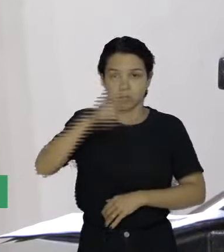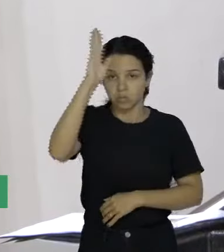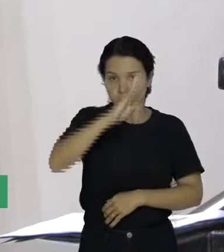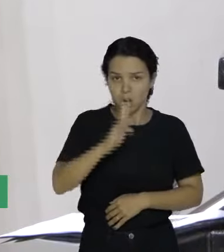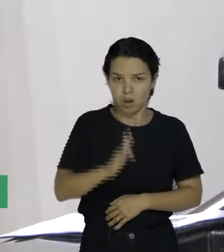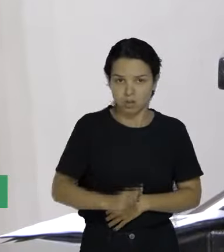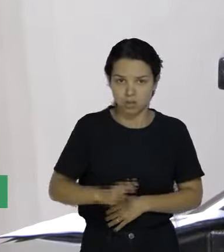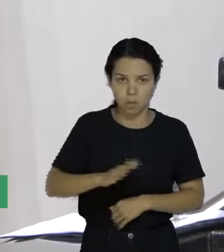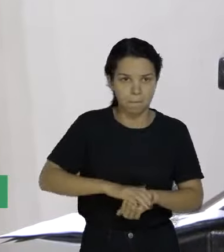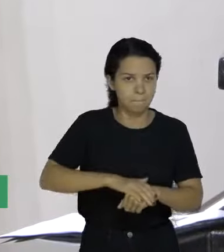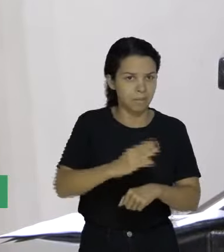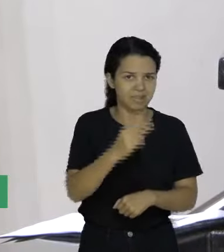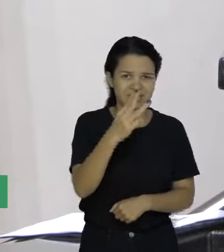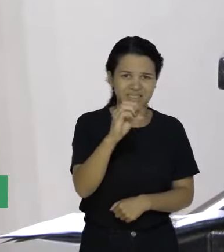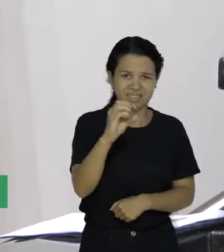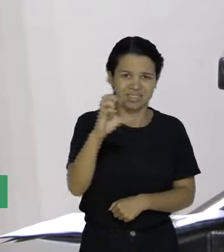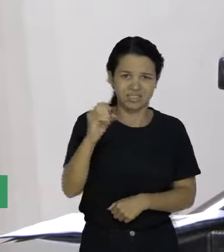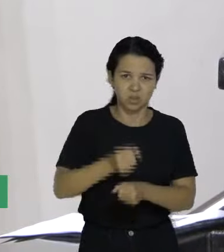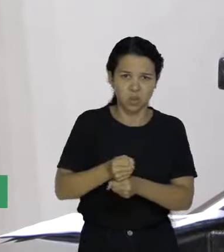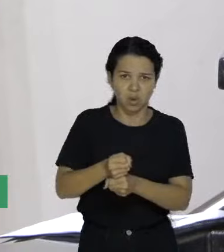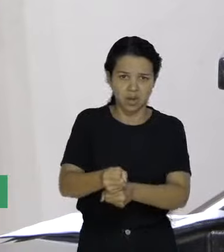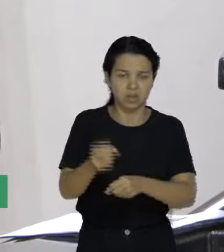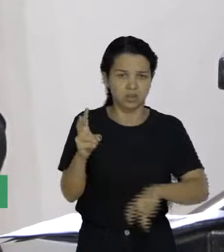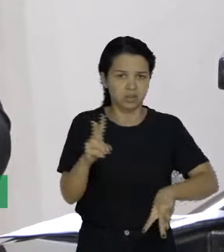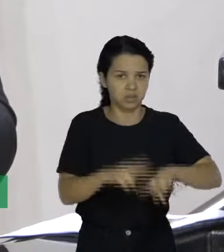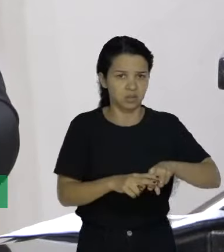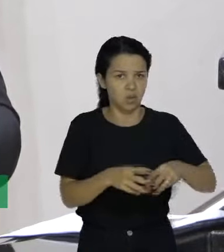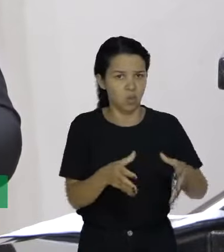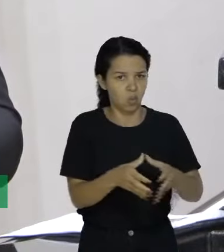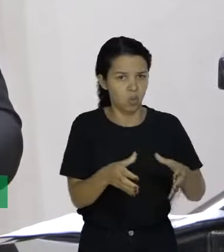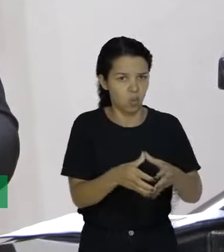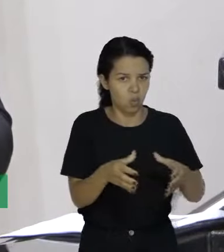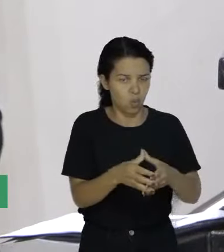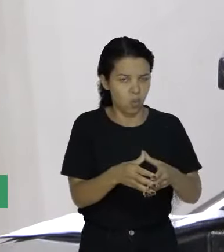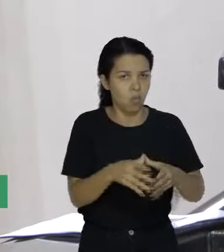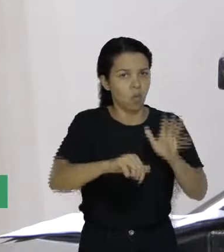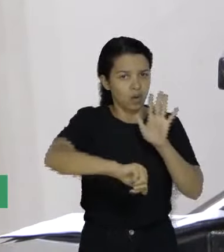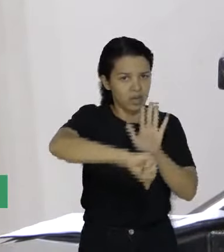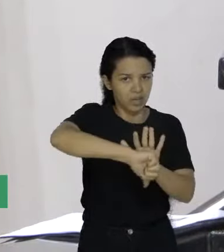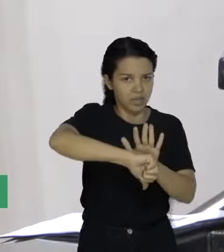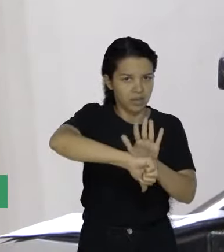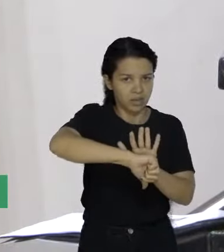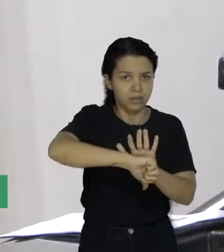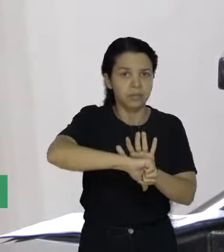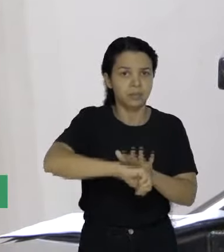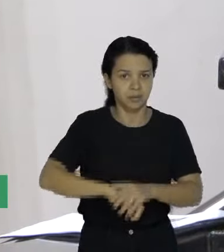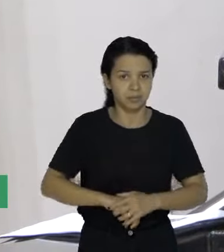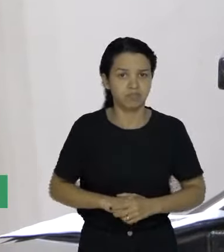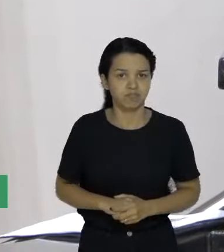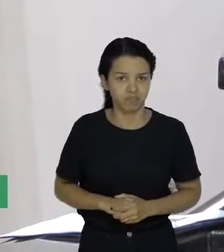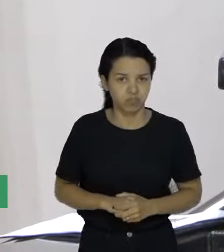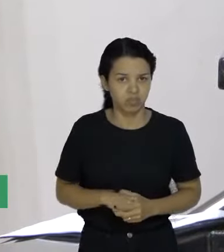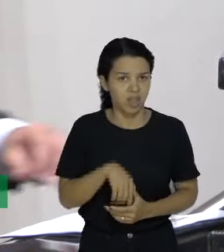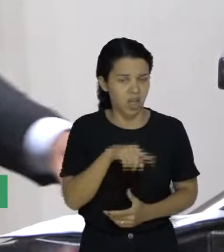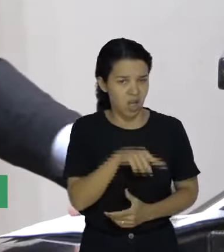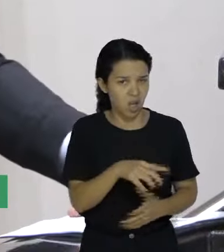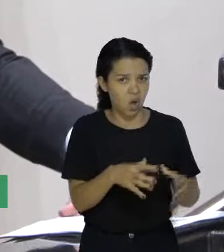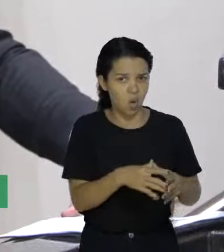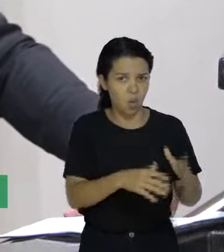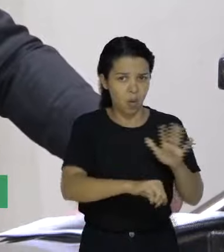de 300 anos de Condenação é de integrantes de uma organização criminosa é muito forte